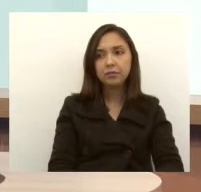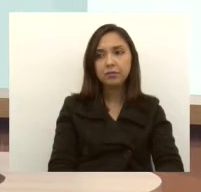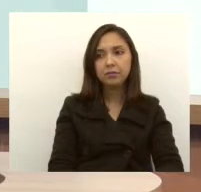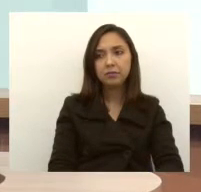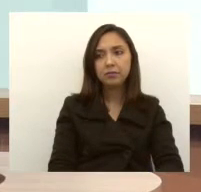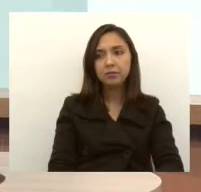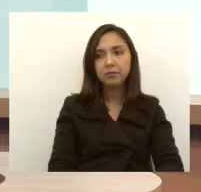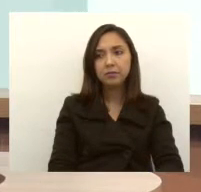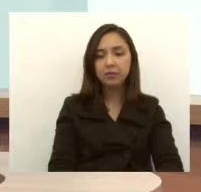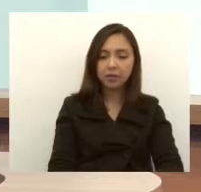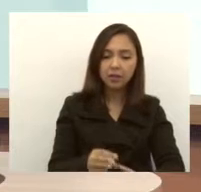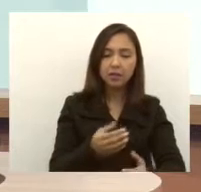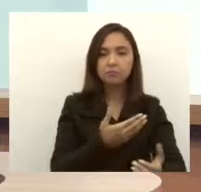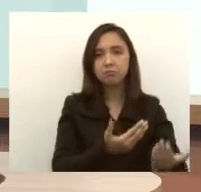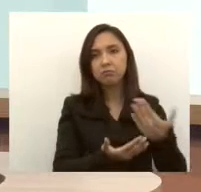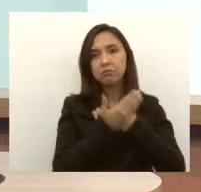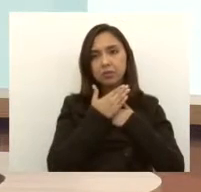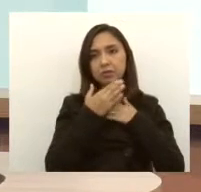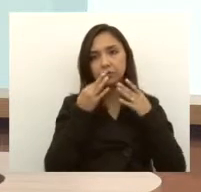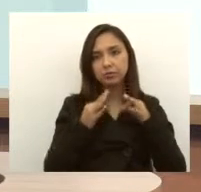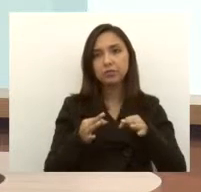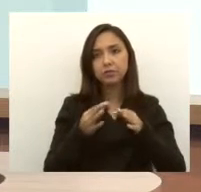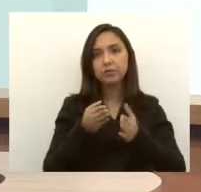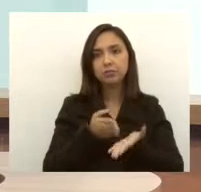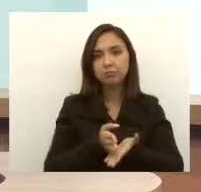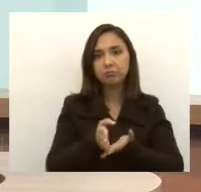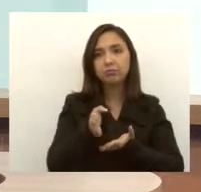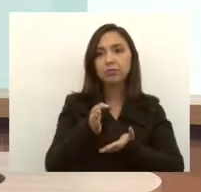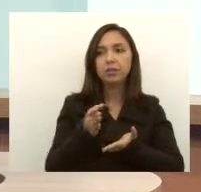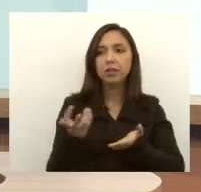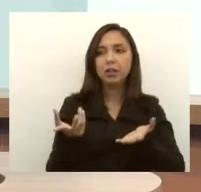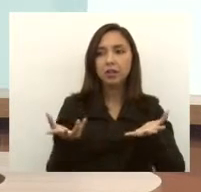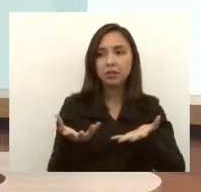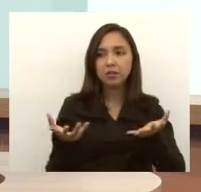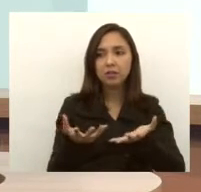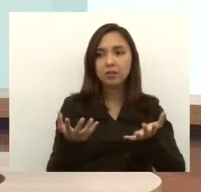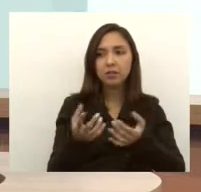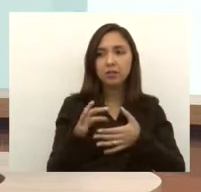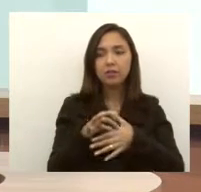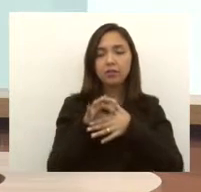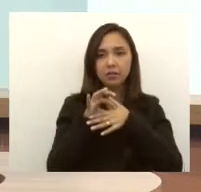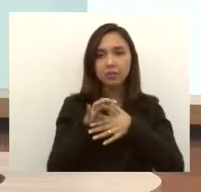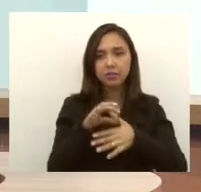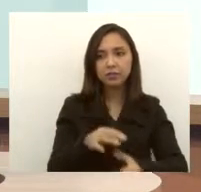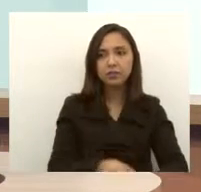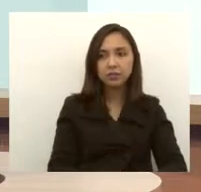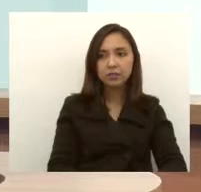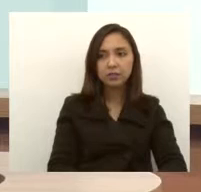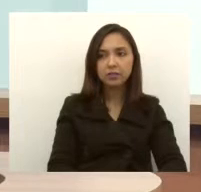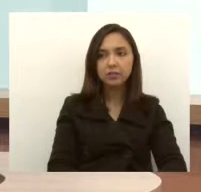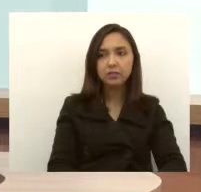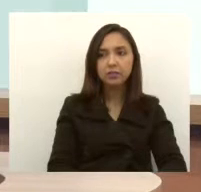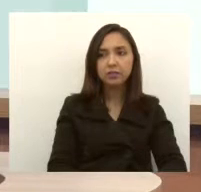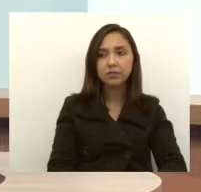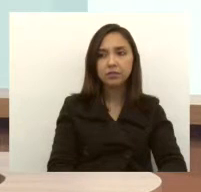o rumo da vida. Lembrando, voltando à questão da liderança, o